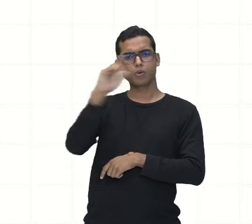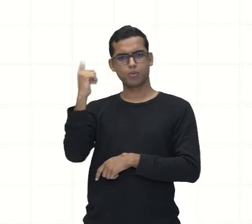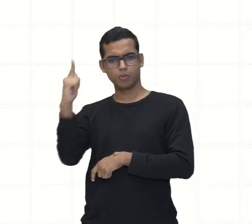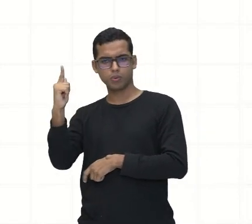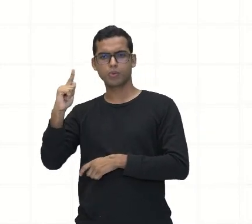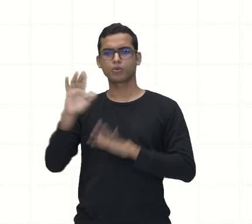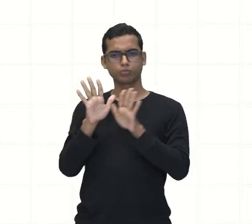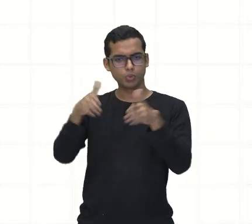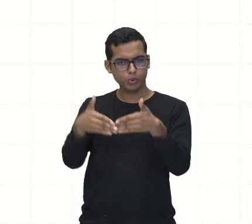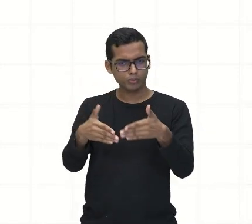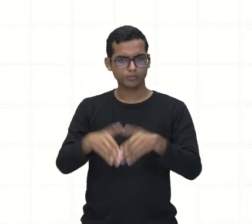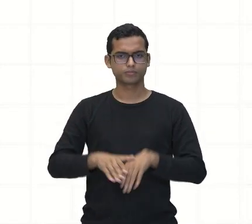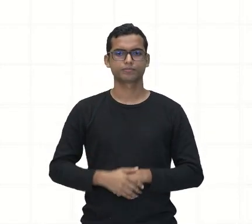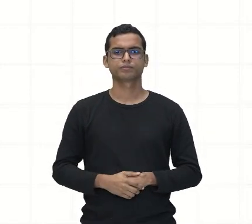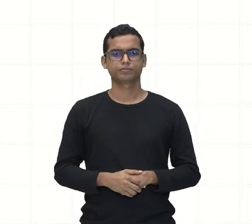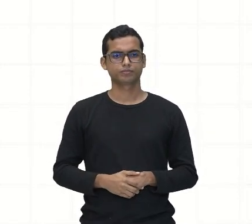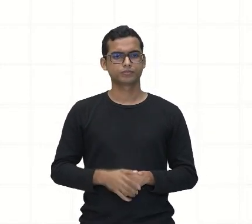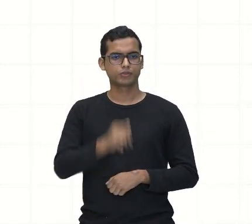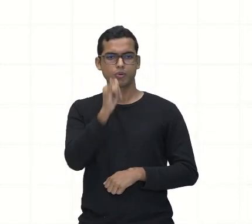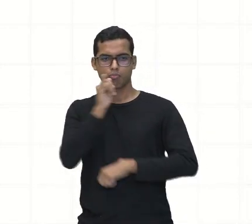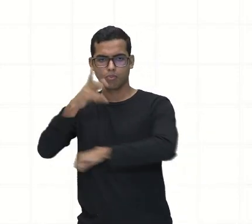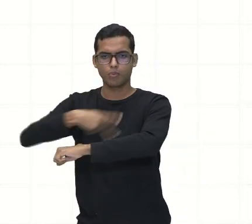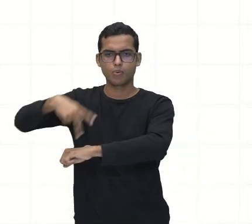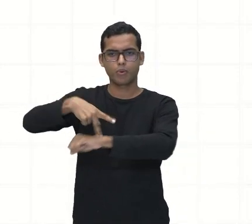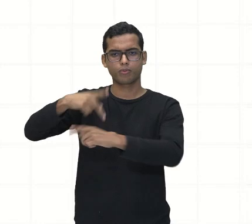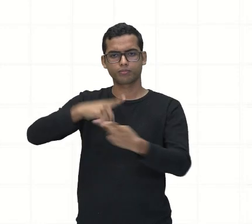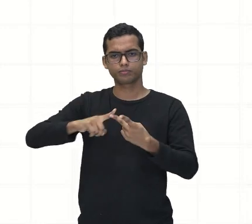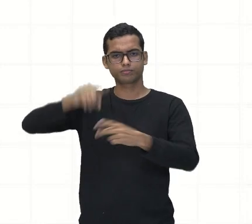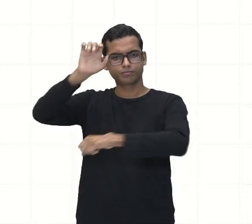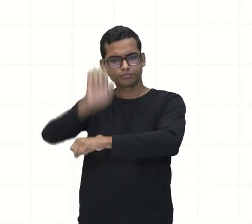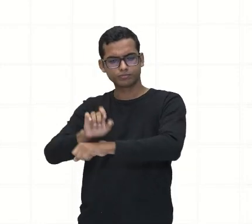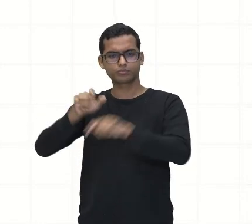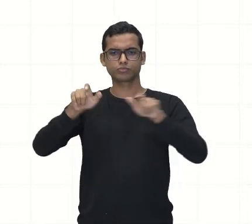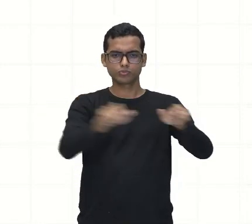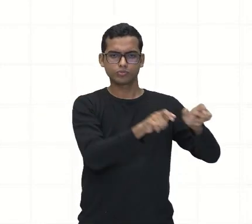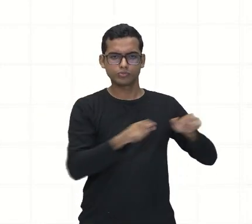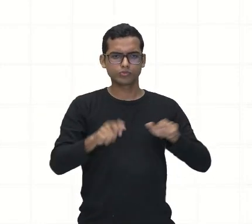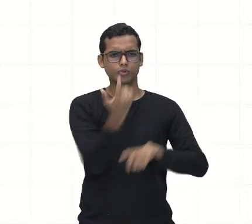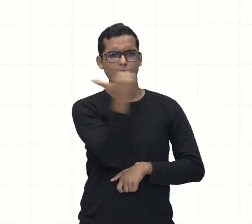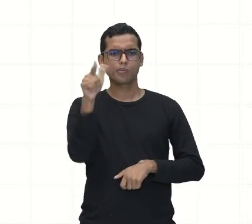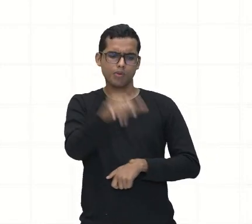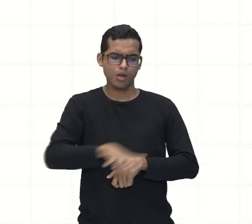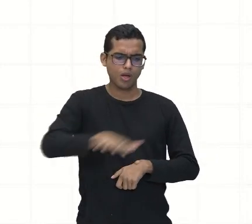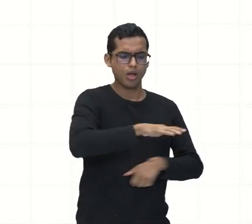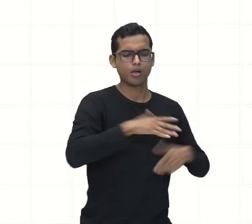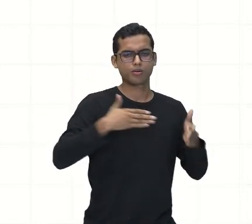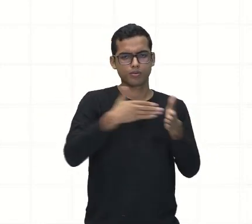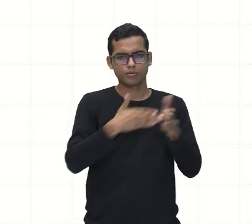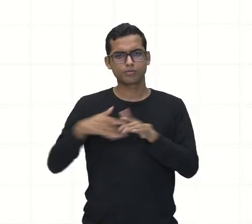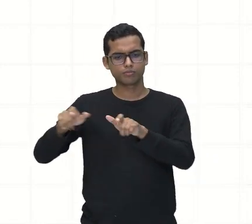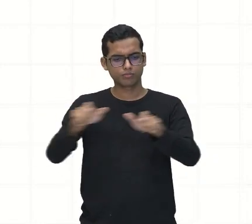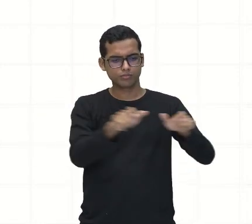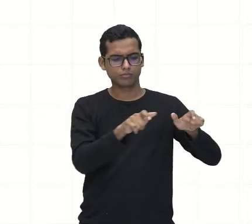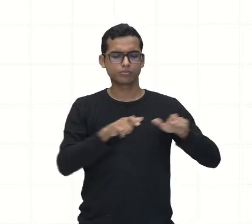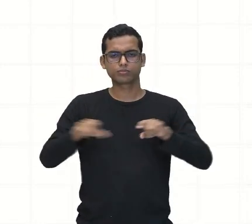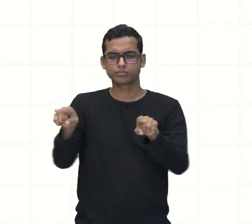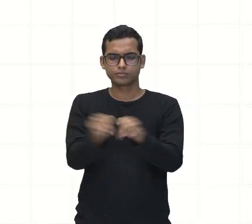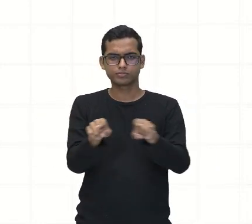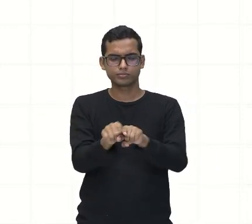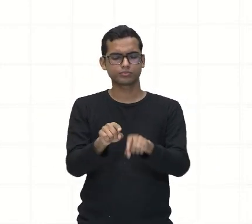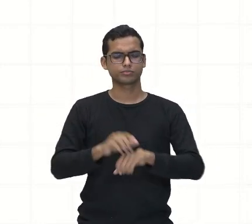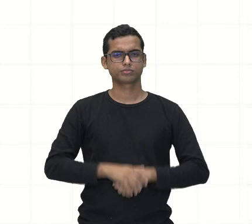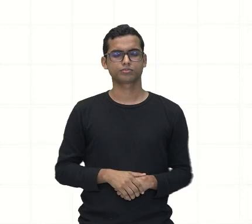geográficas específicas, como países, estados, cidades ou outras áreas delimitadas.